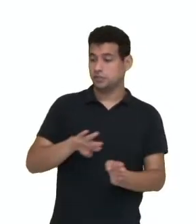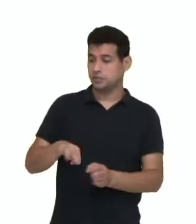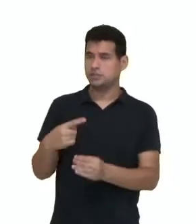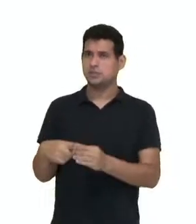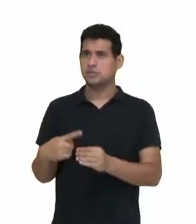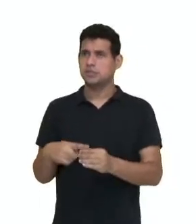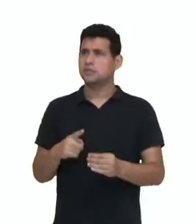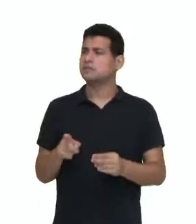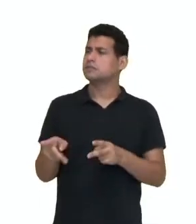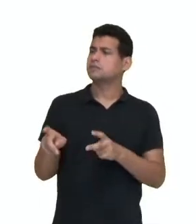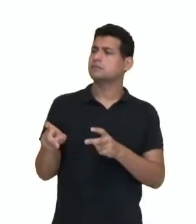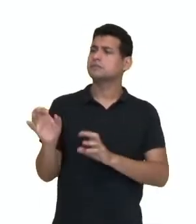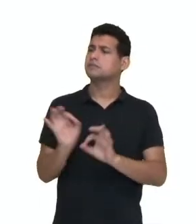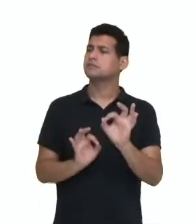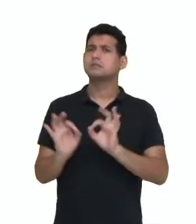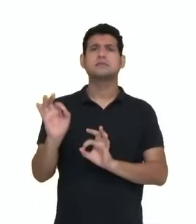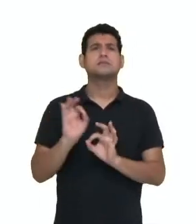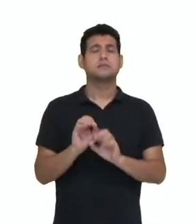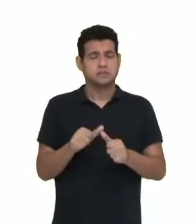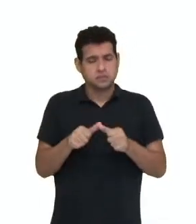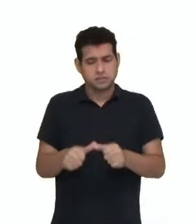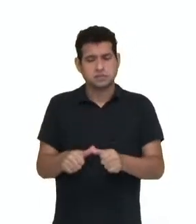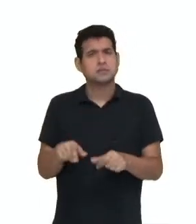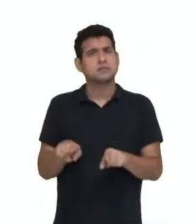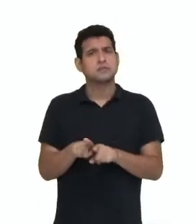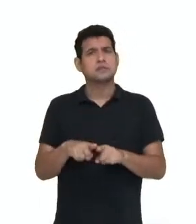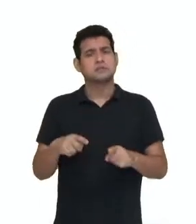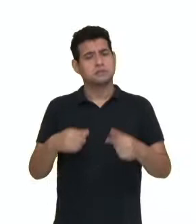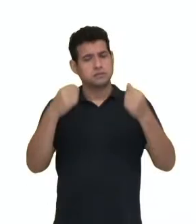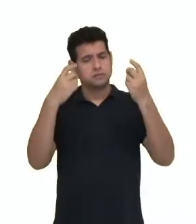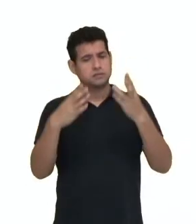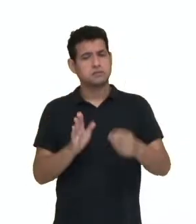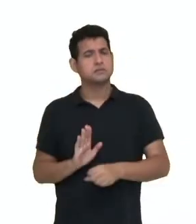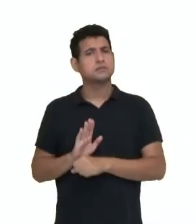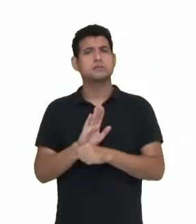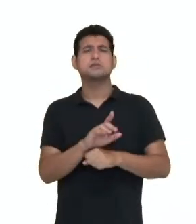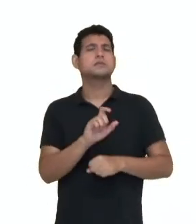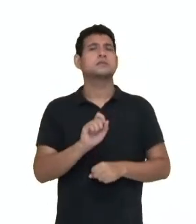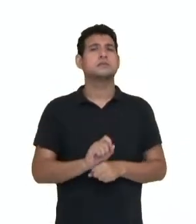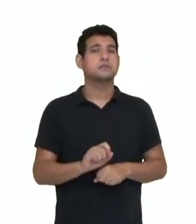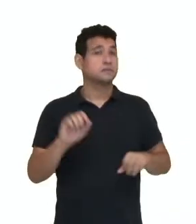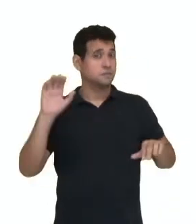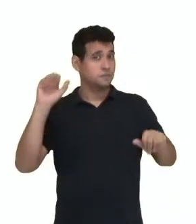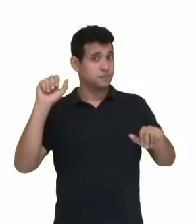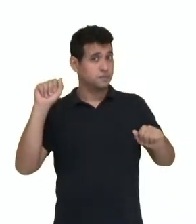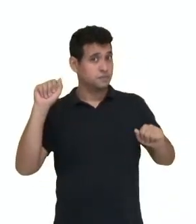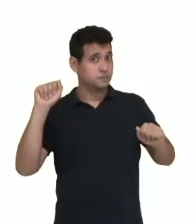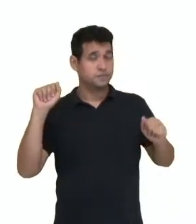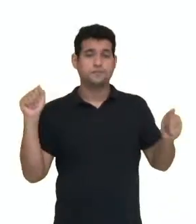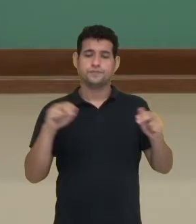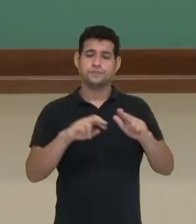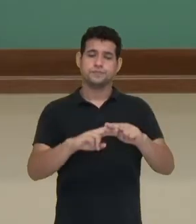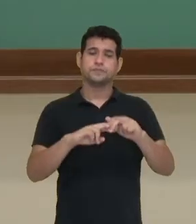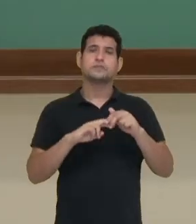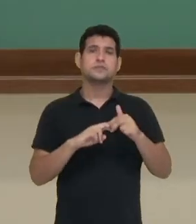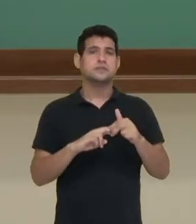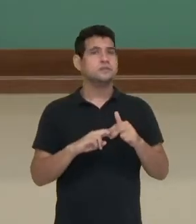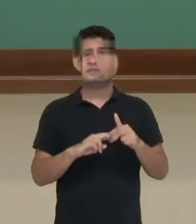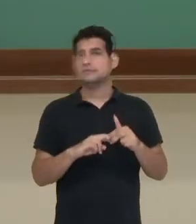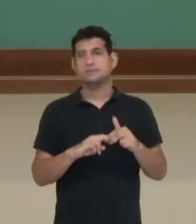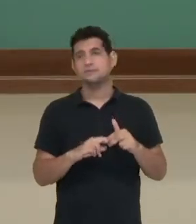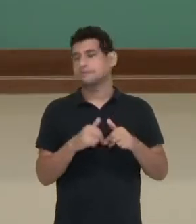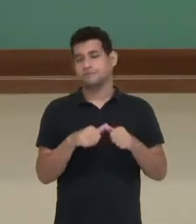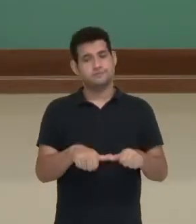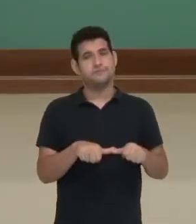de lá organizou uma resistência que contou com o apoio, então, da esquadra espanhola. Por isso, eles não ficaram